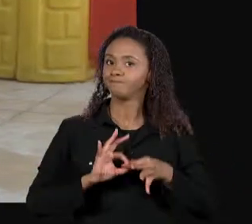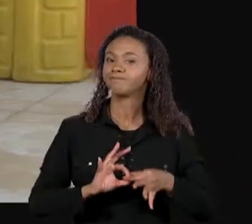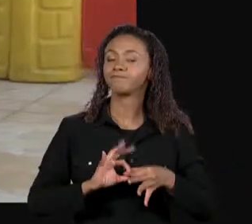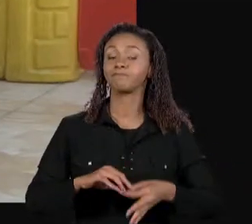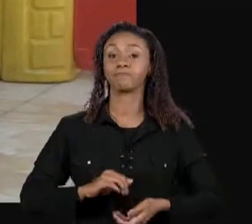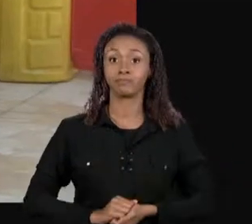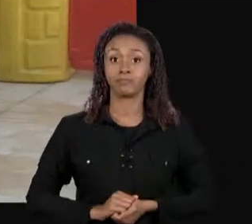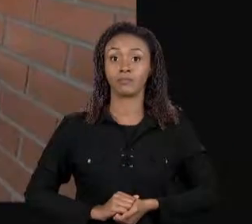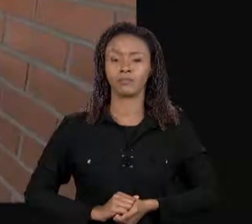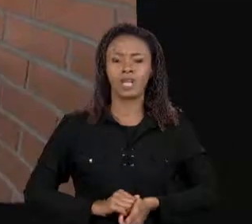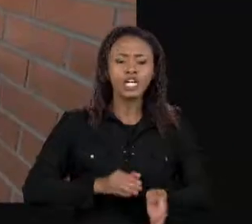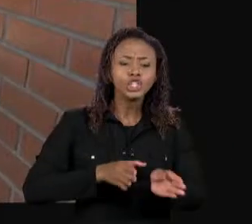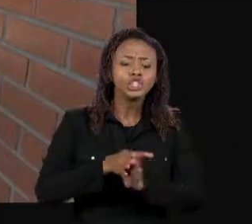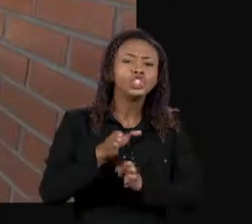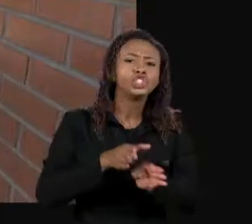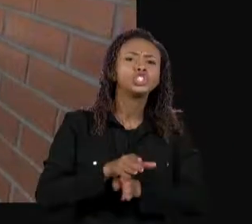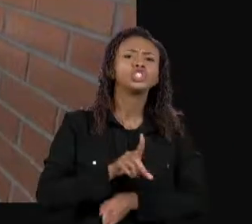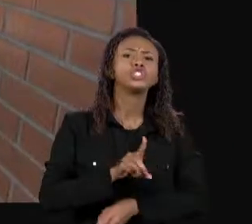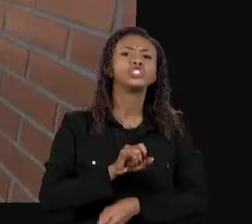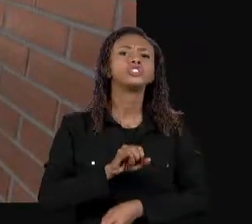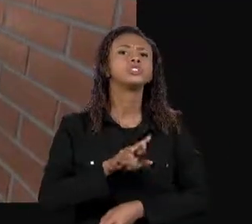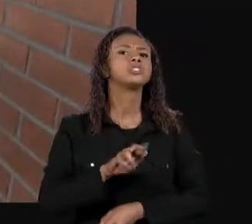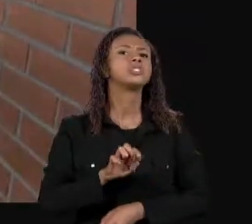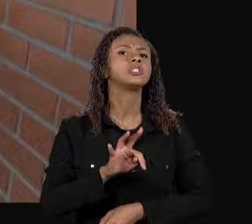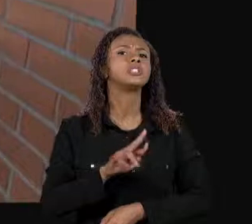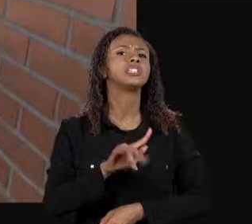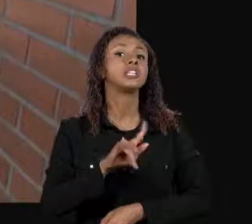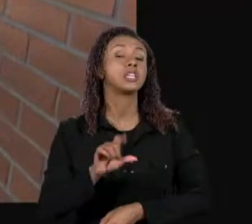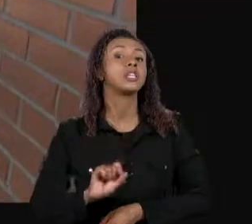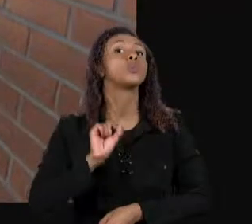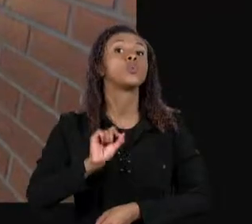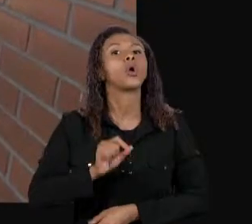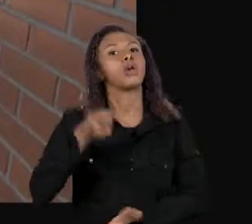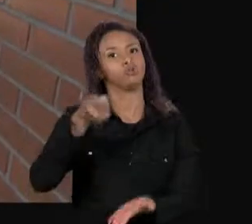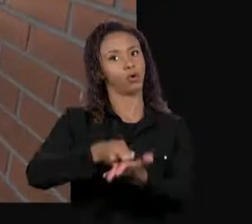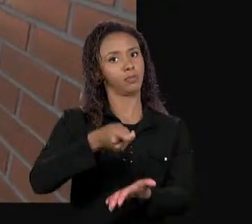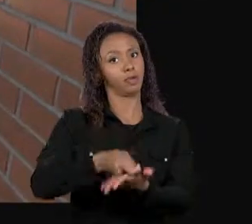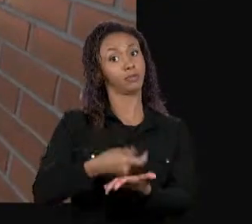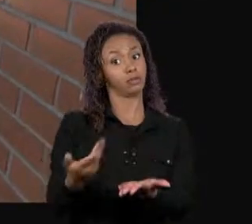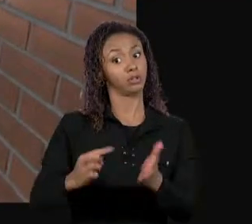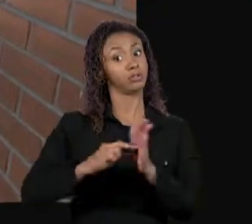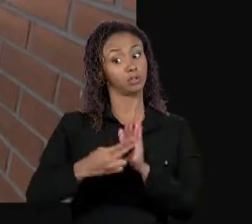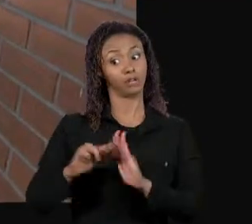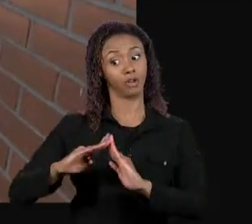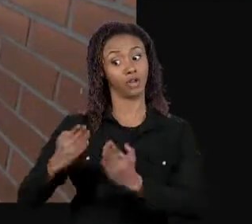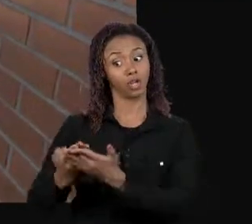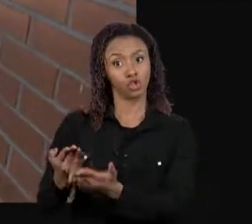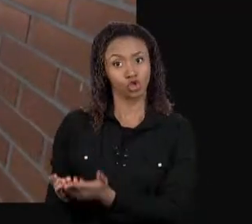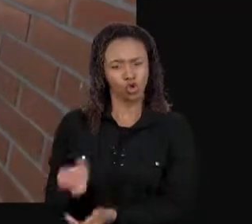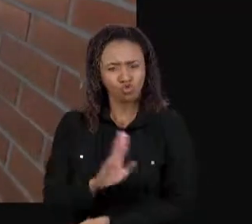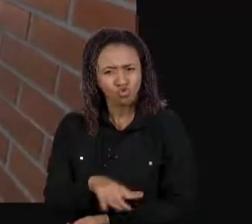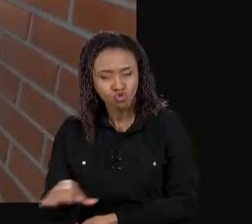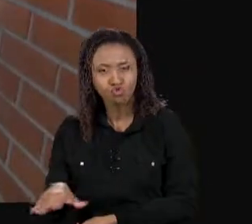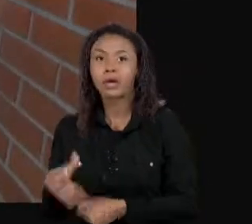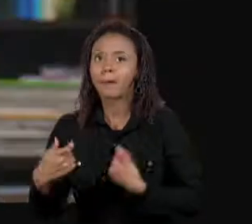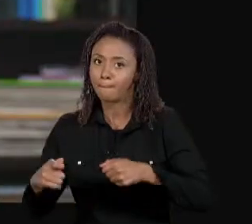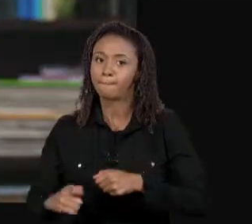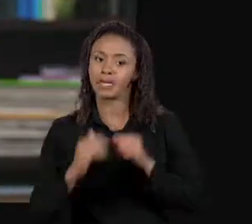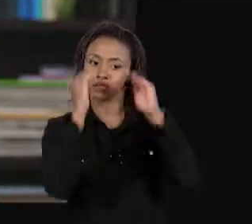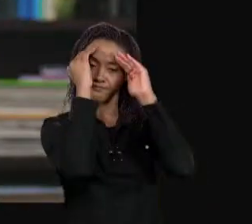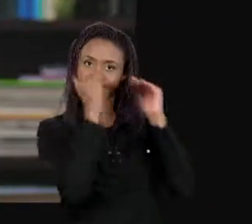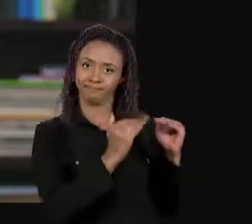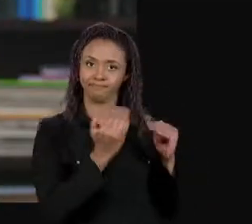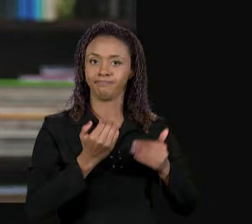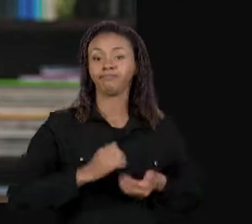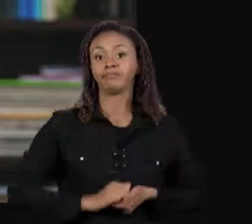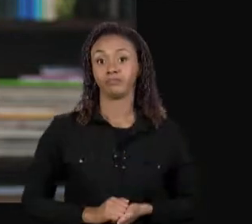têm caráter mandatário. Isso quer dizer que as escolas de educação infantil devem seguir suas orientações e deliberações. O que a gente